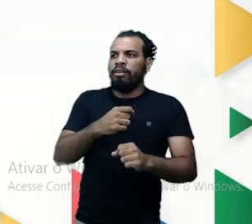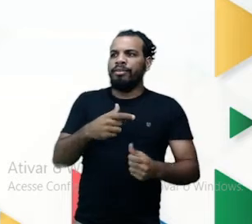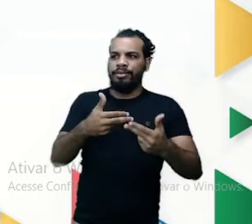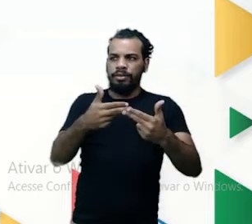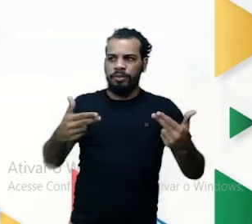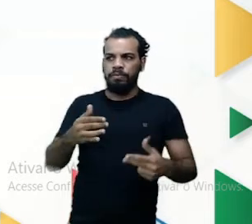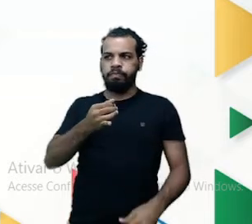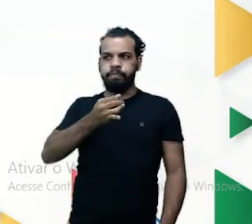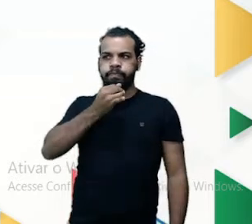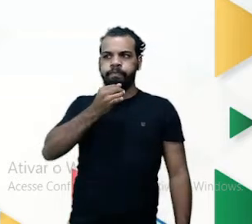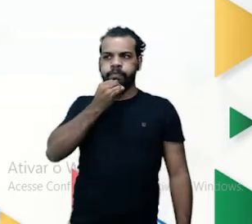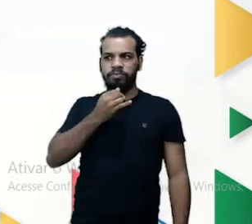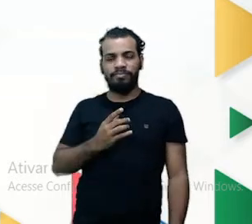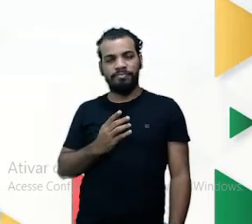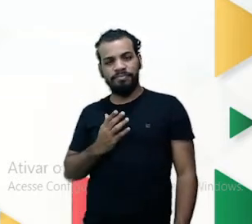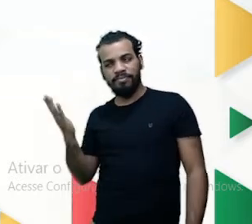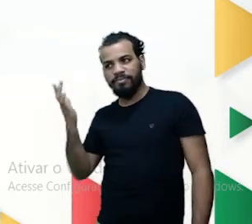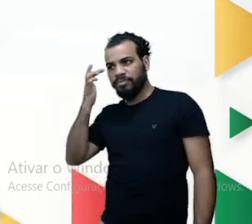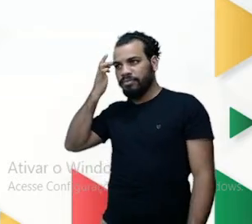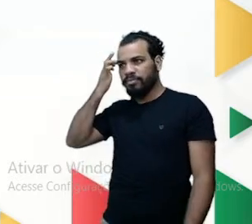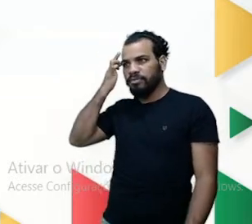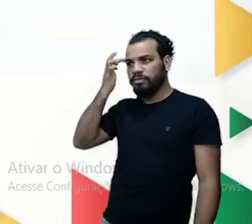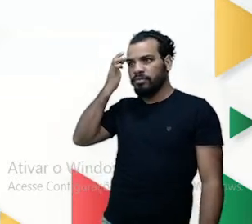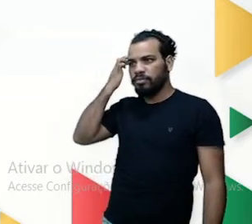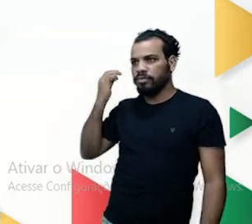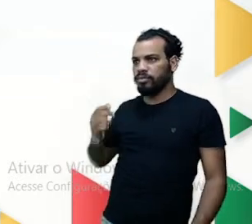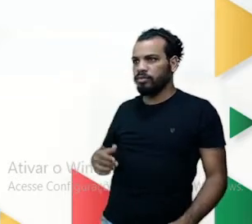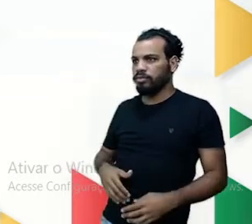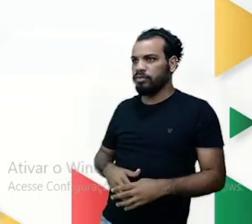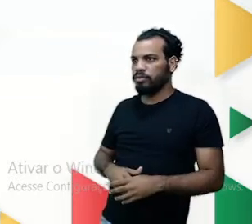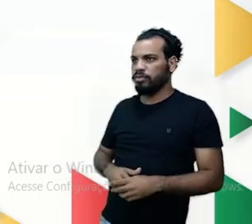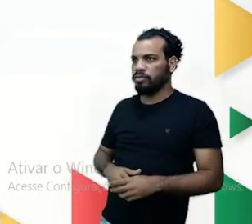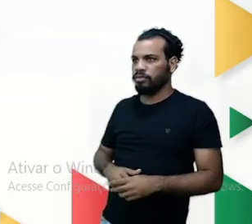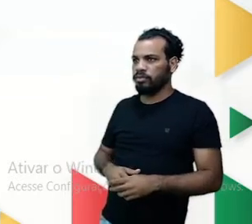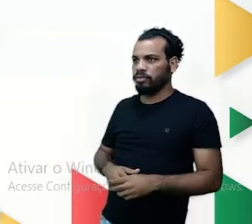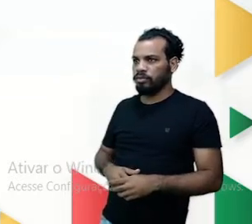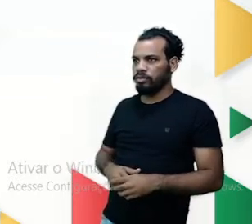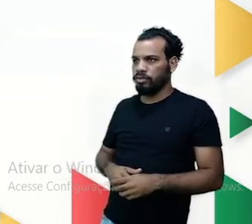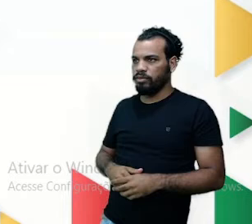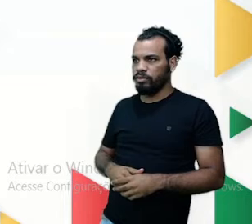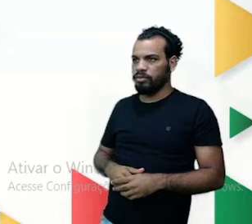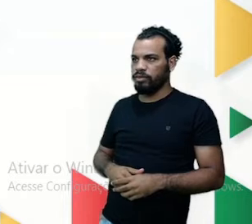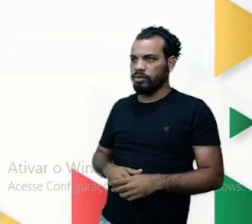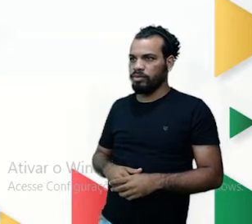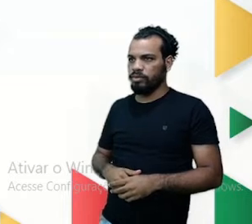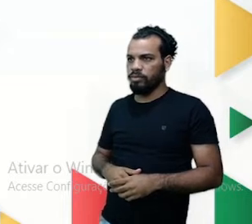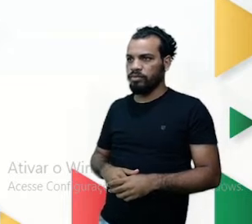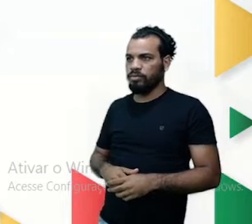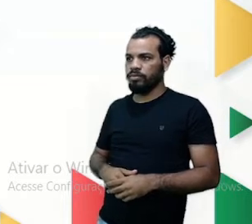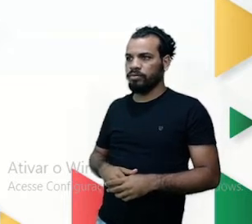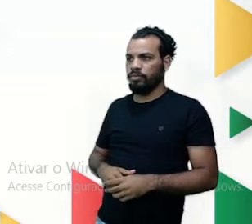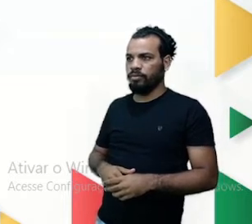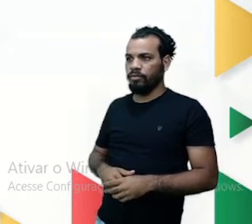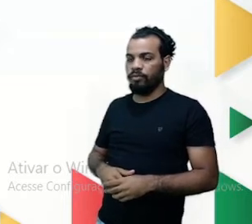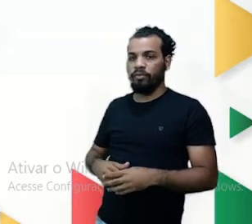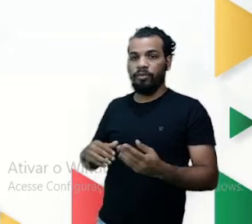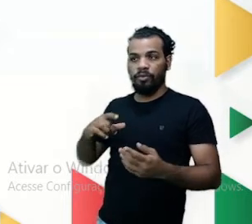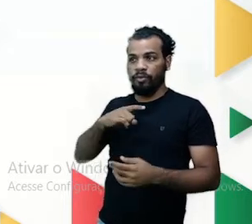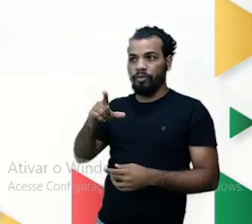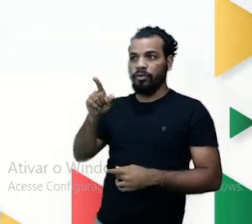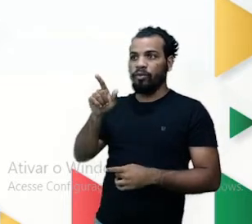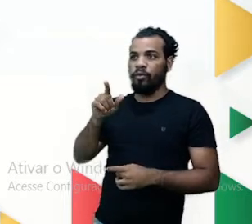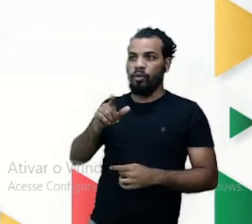Esse exemplo que está aí na telinha para vocês. Bom, lá na telinha você pode observar que a gente tem o quê? Uma